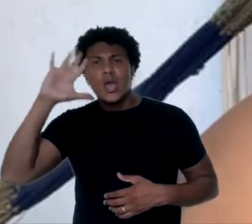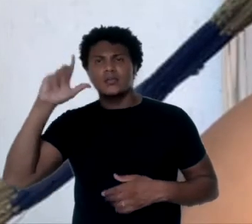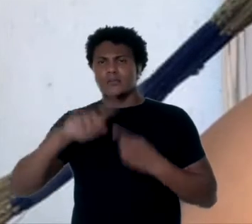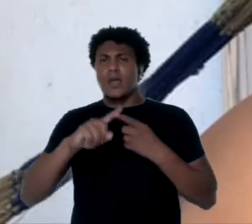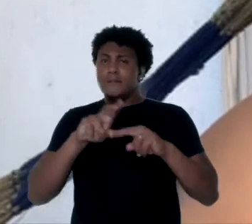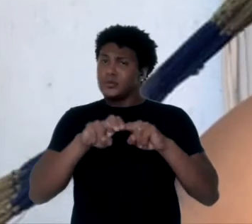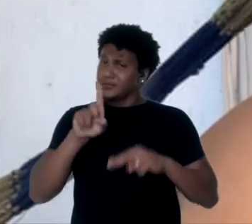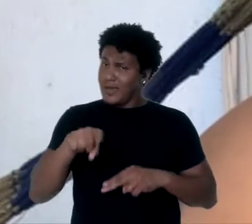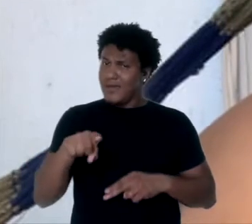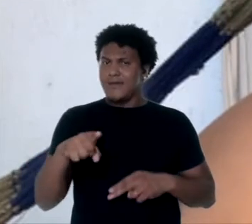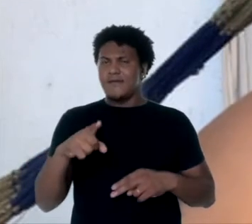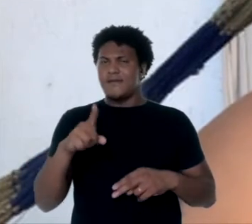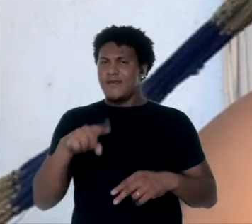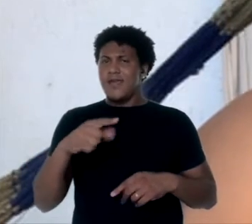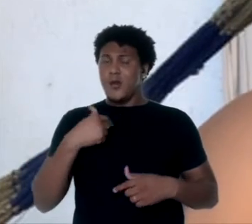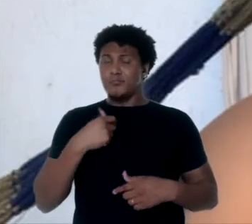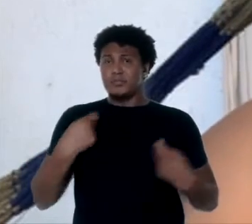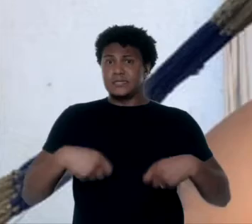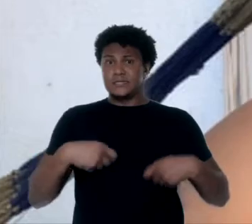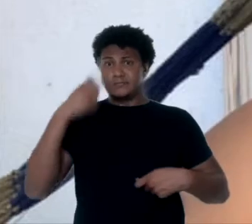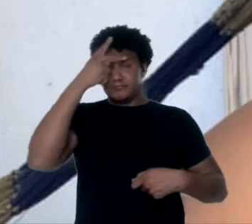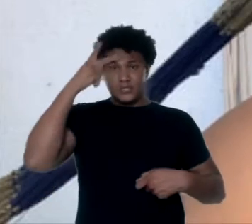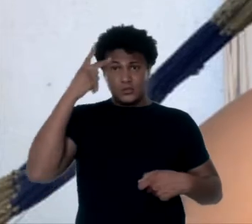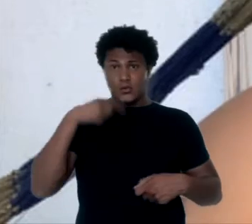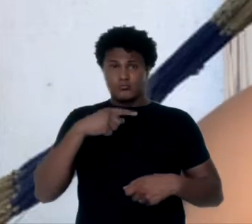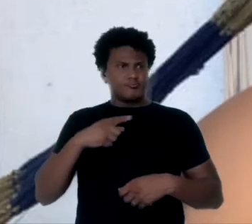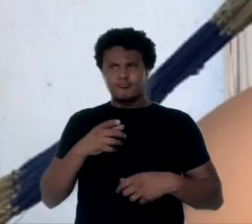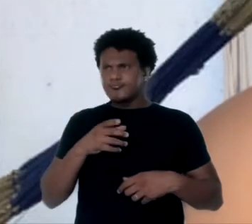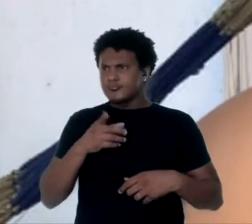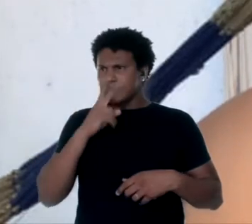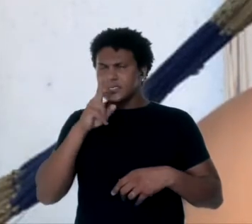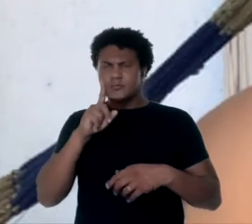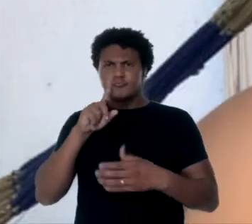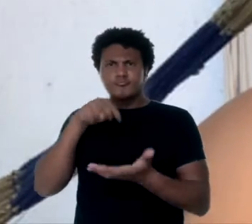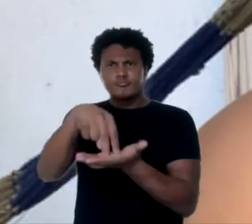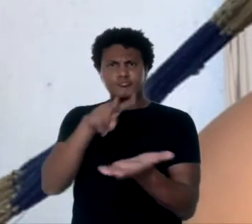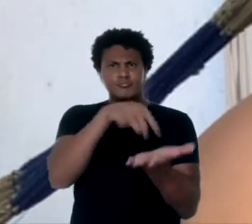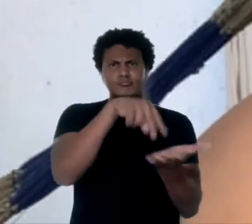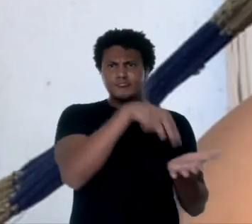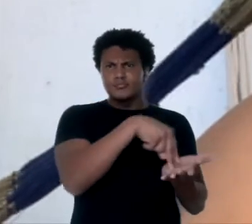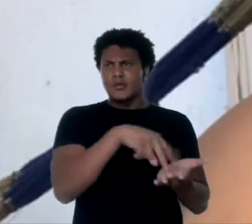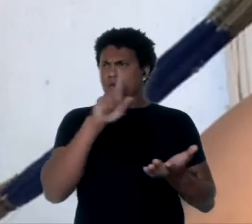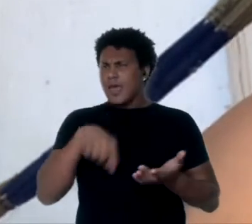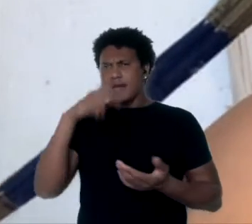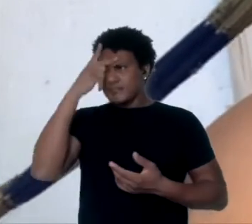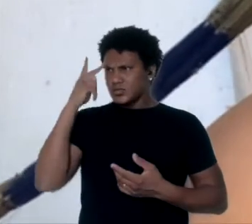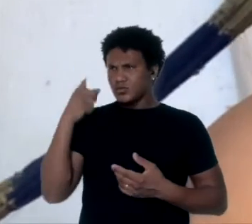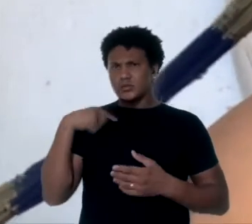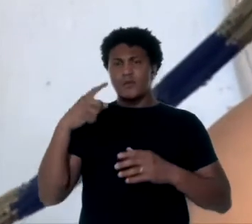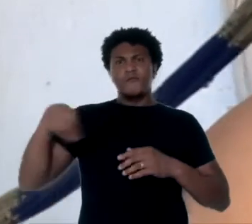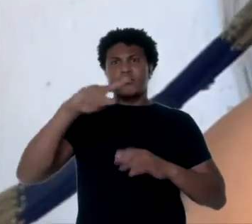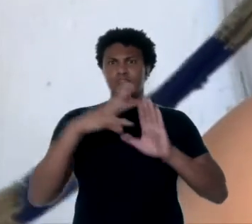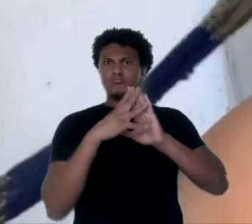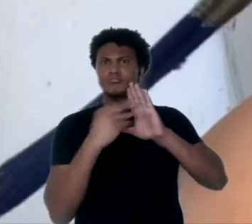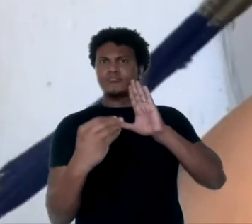sonhar. É isso, eu preciso estar em lugares que pessoas como eu não estão. Eu preciso falar as